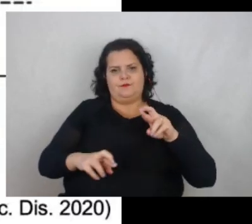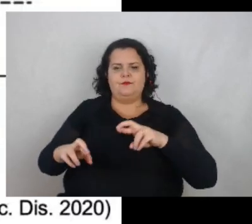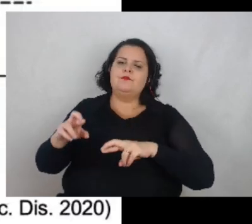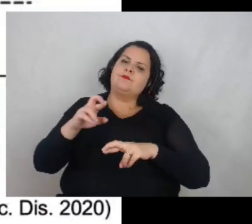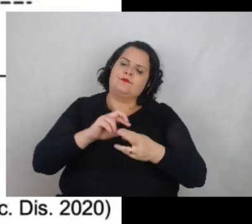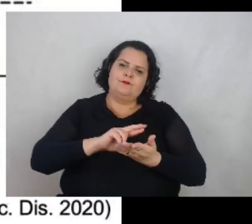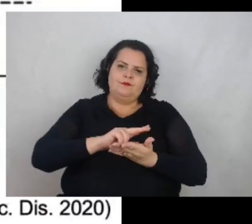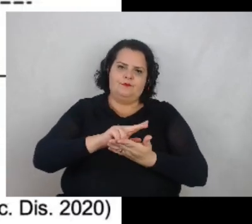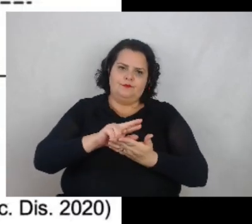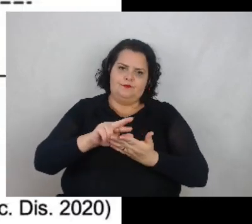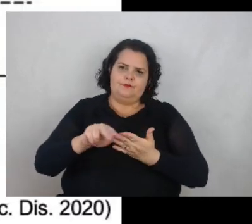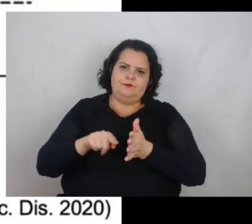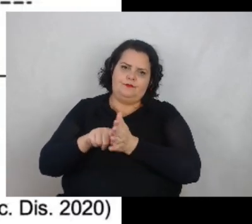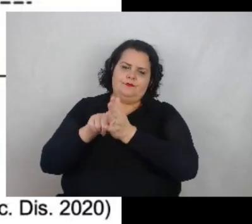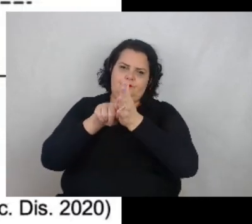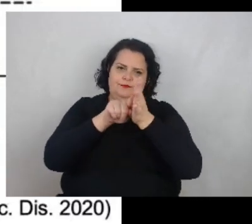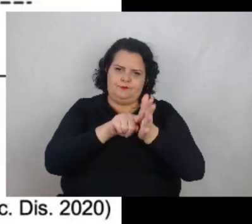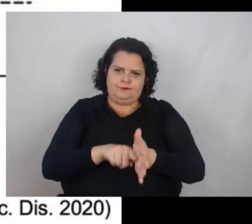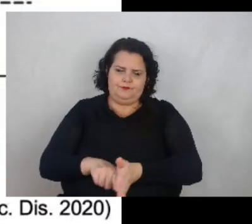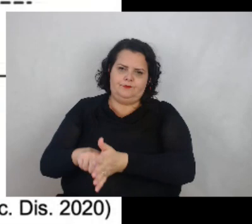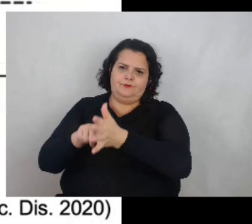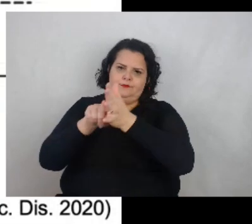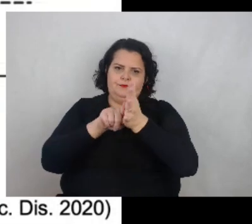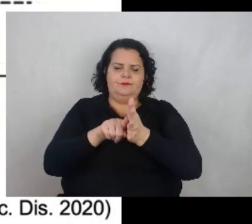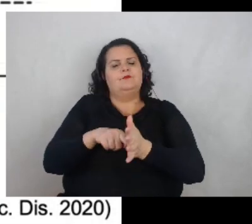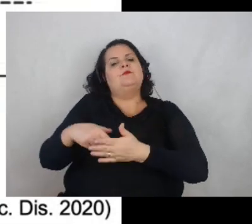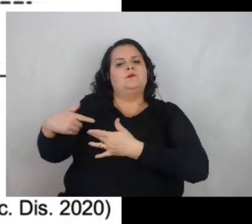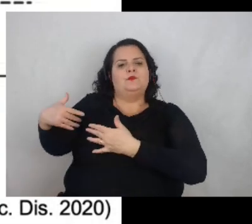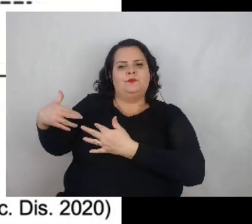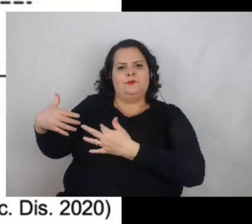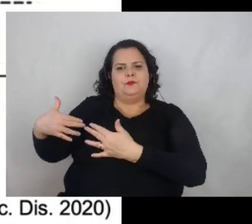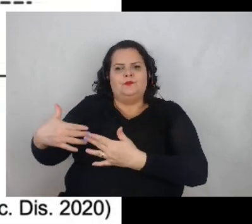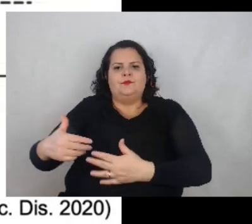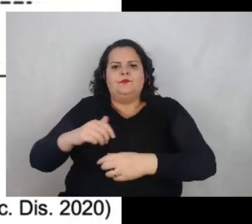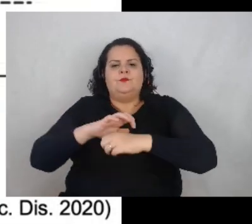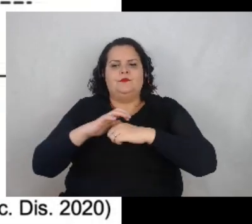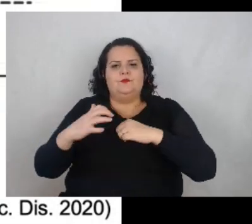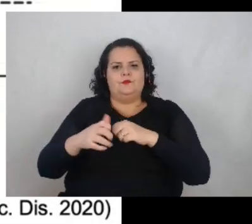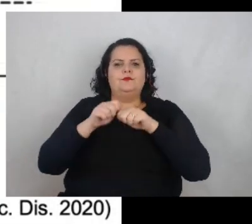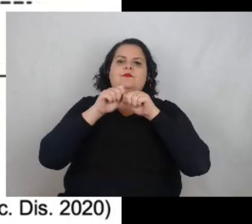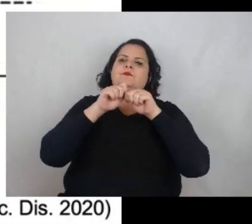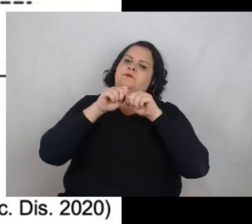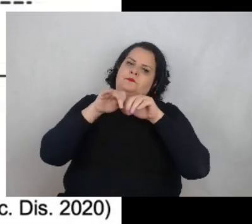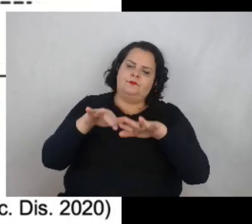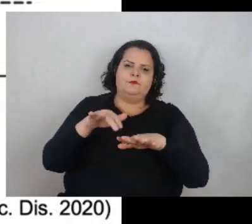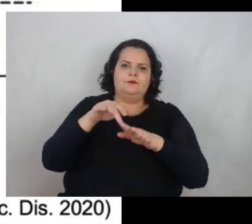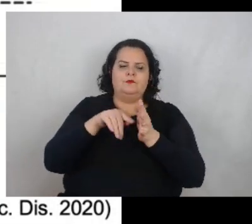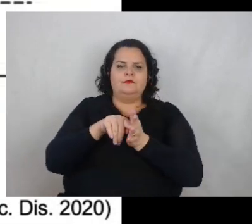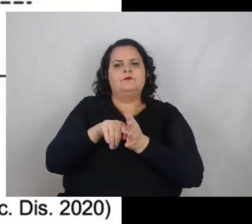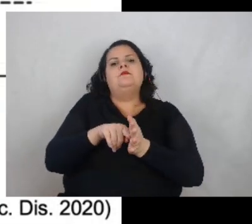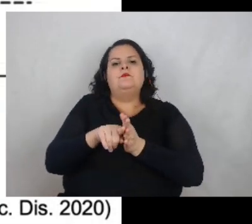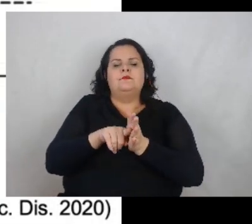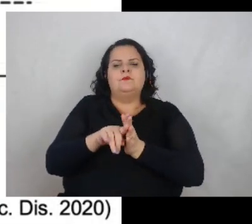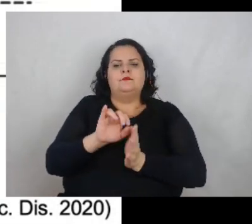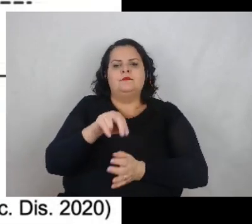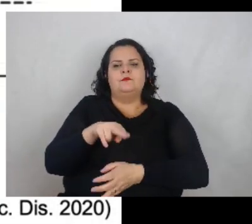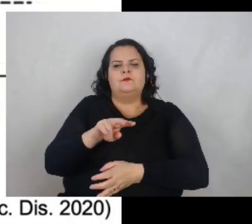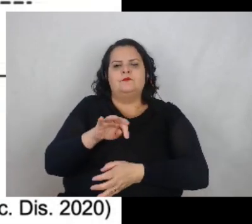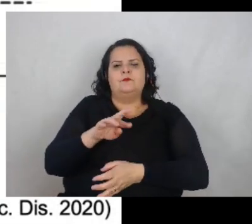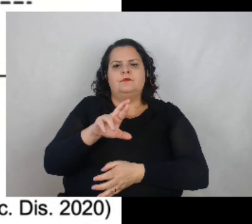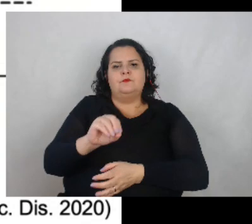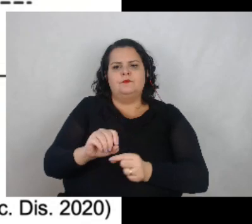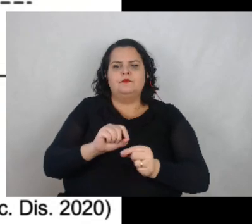foram relacionados desde o início da pandemia, como, por exemplo, esse estudo in vitro relacionando com o tratamento da cloroquina